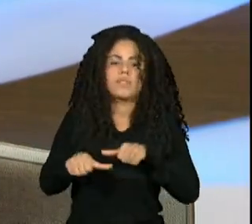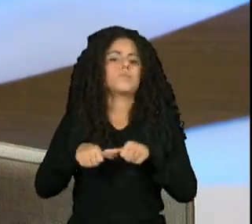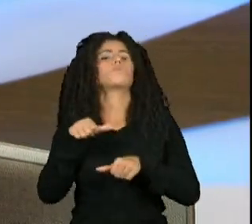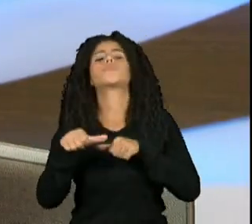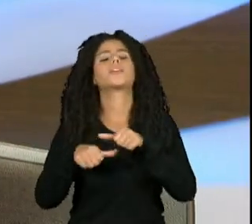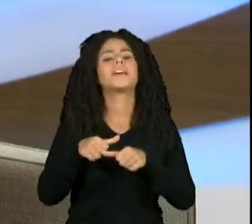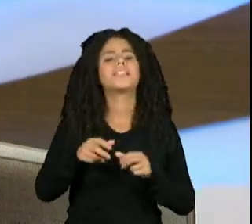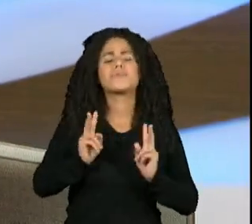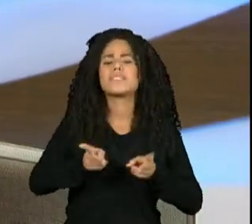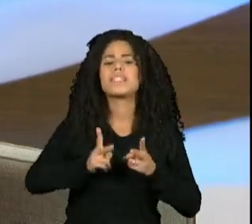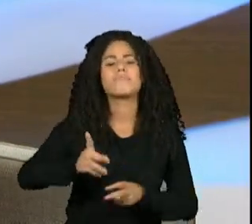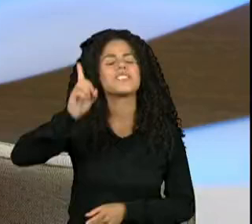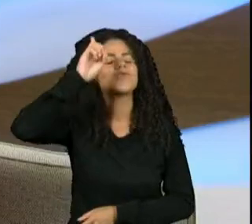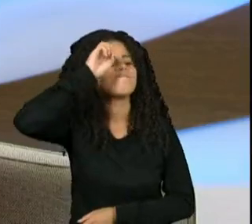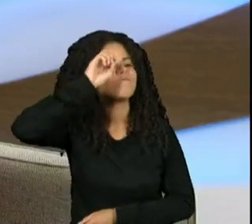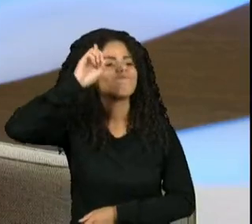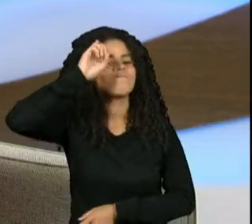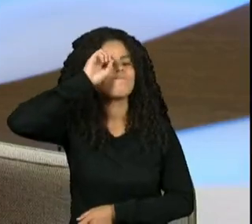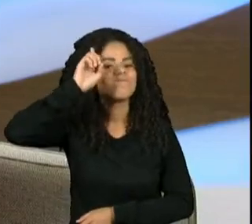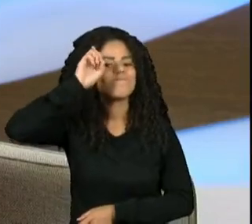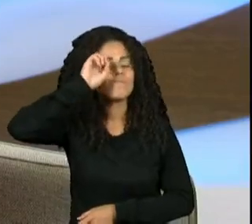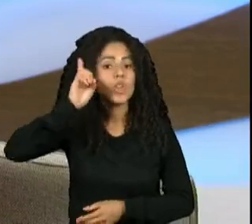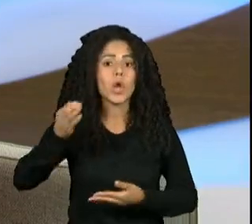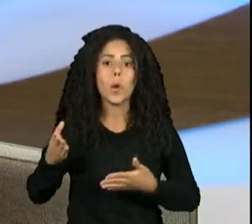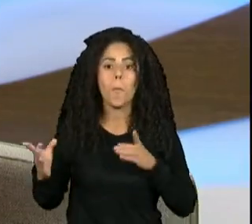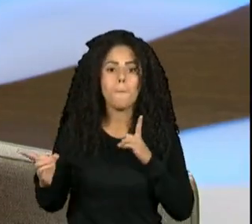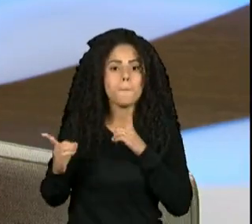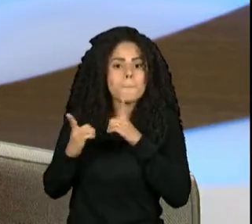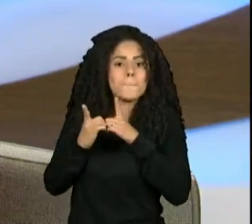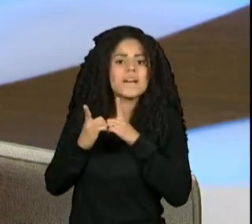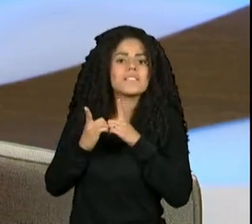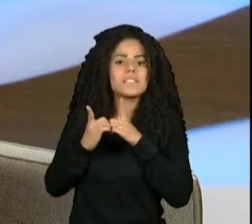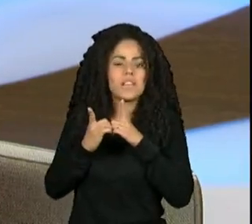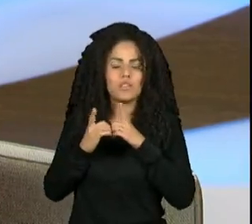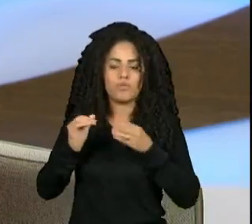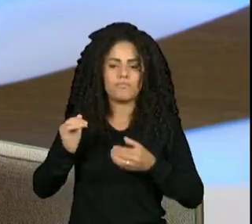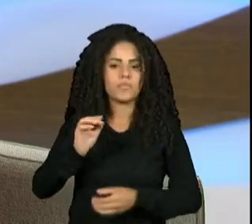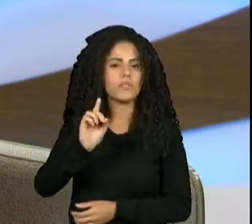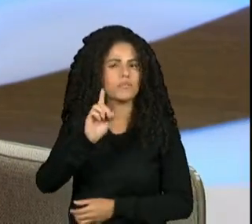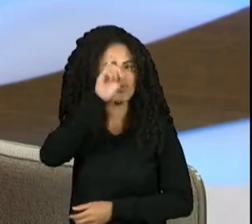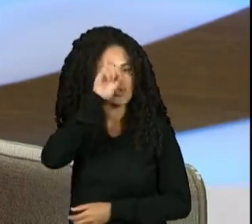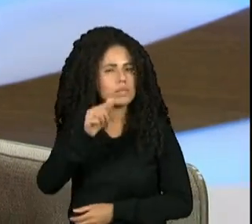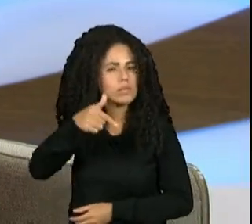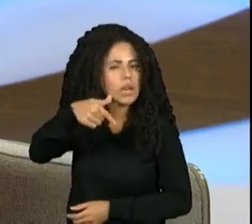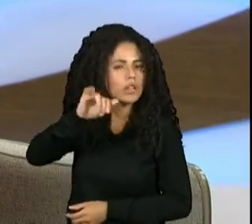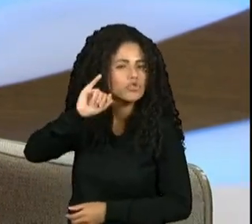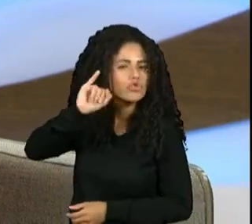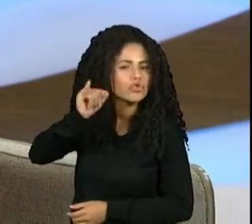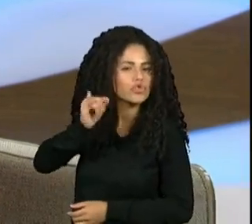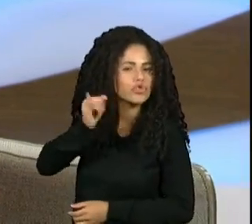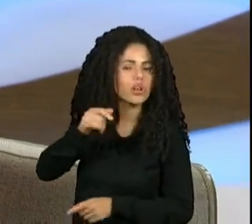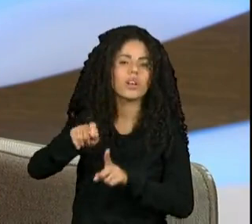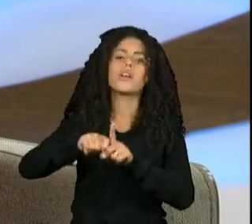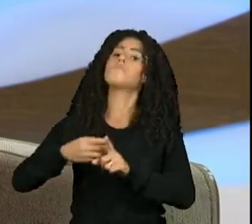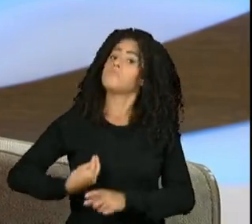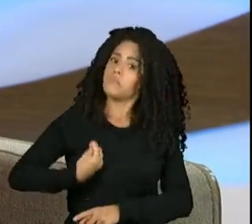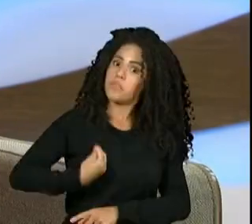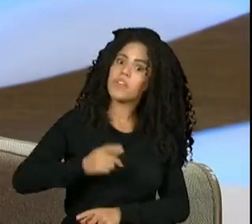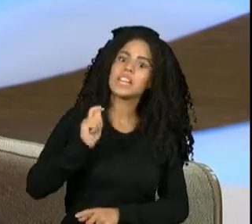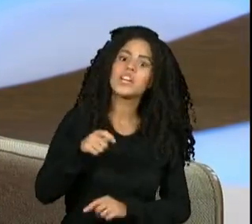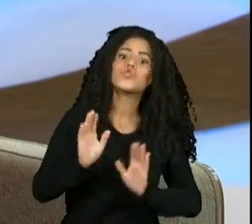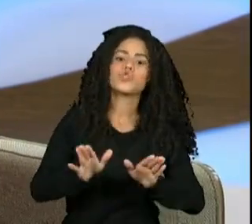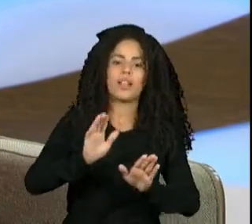uma vitória, né? Porque esse paciente foi transplantado no dia 7 de janeiro e ele ainda está vivo, então já são